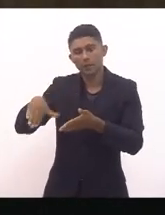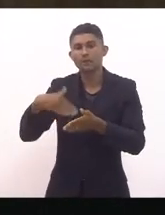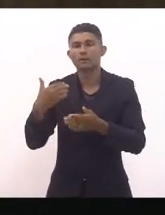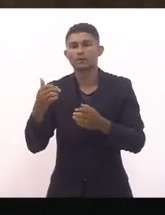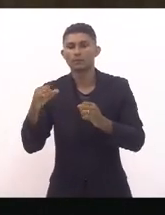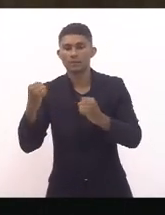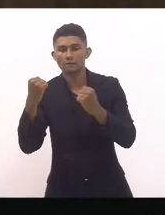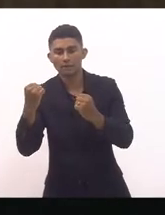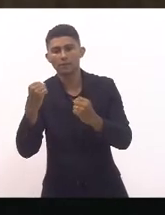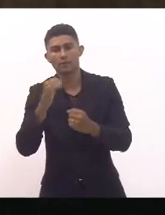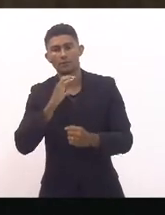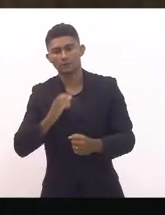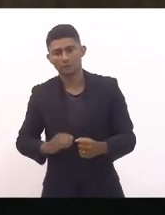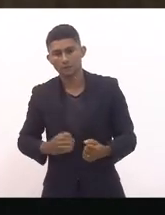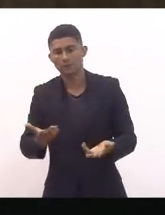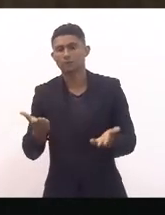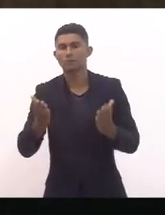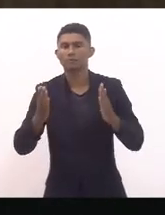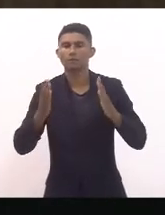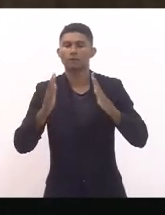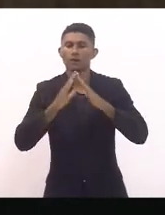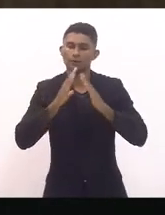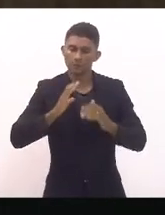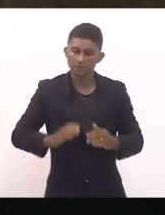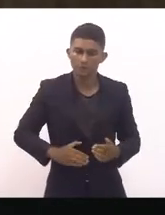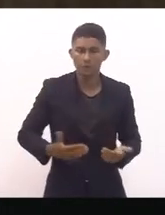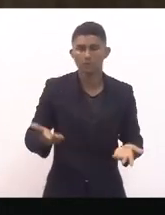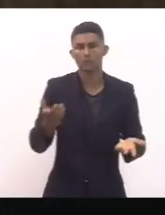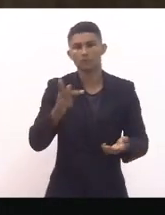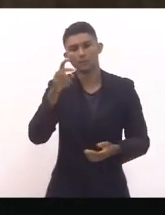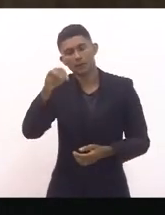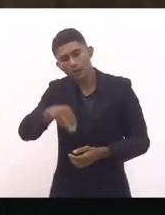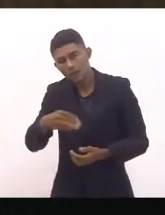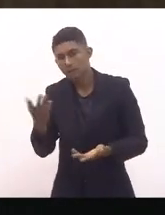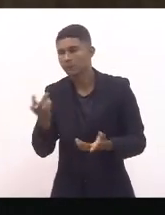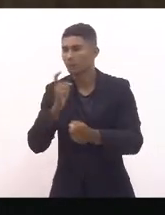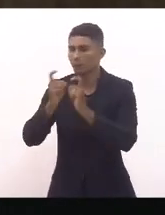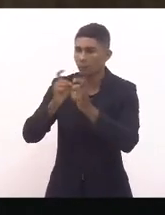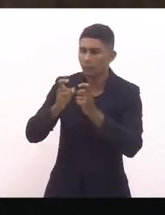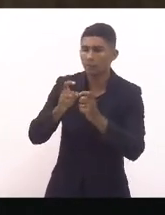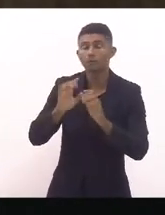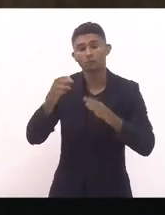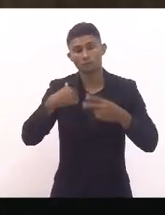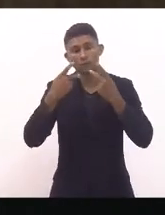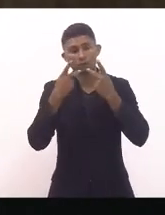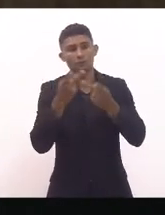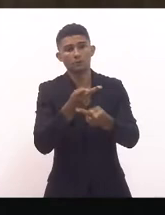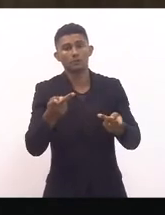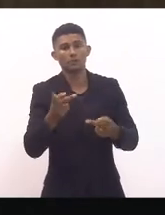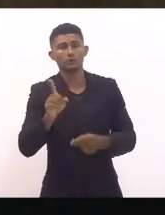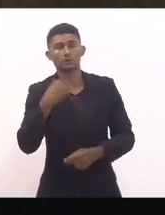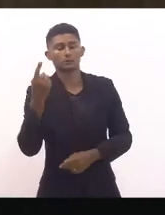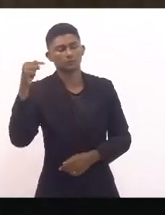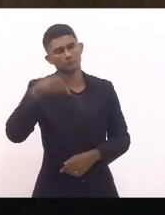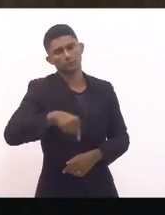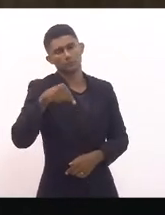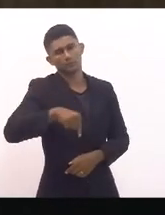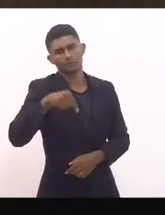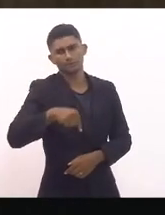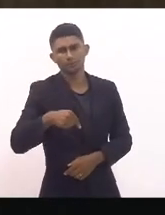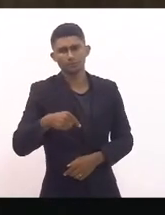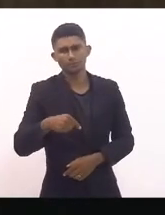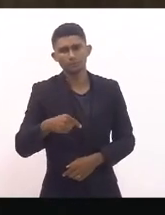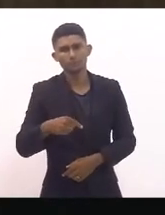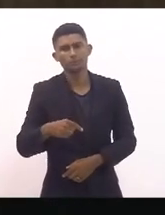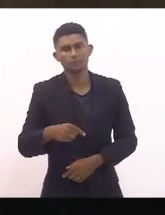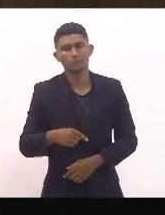Civil, da Polícia Militar e a Casa Civil. Então, só fazer esse registro, que nós estamos aqui, e esse registro é